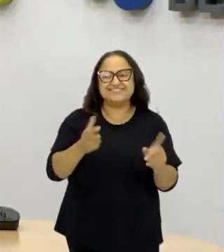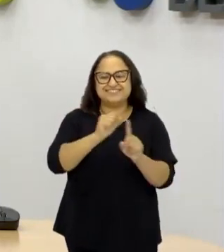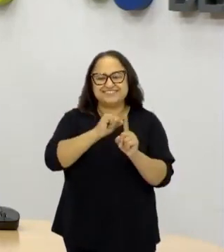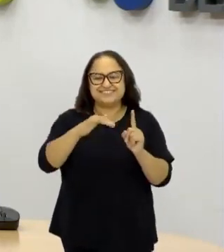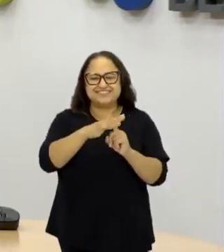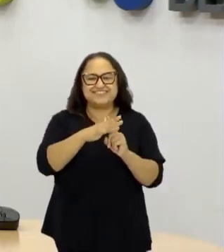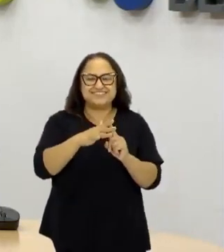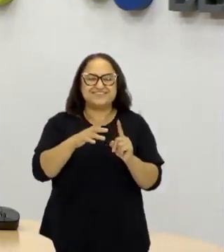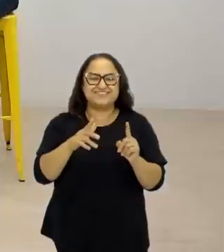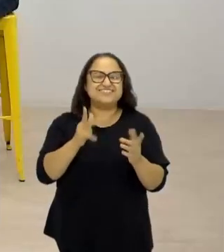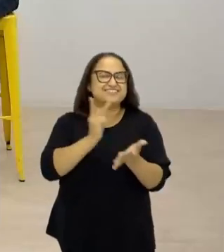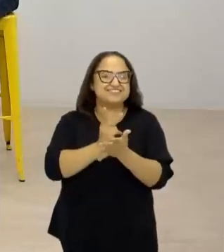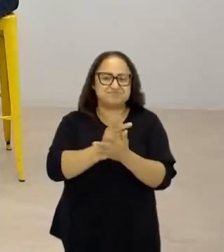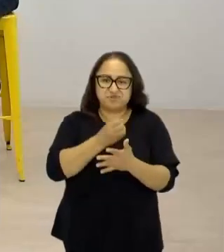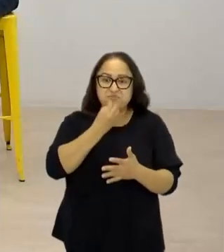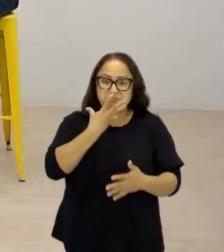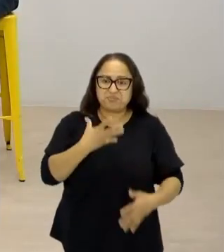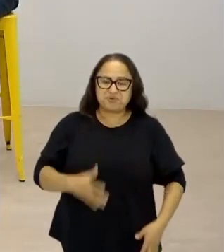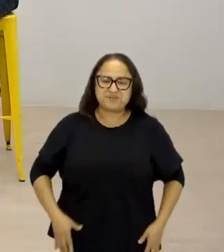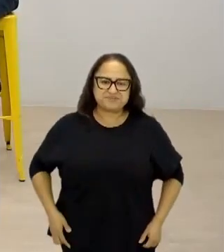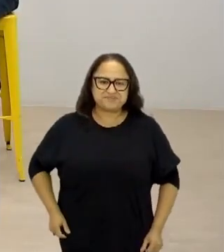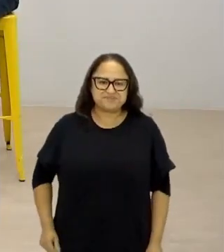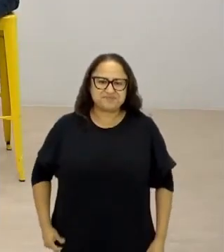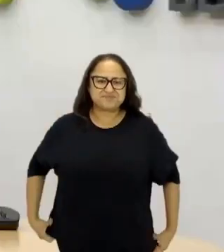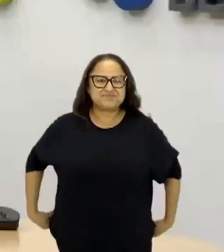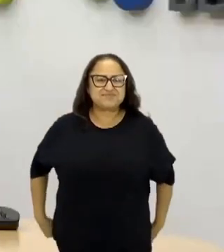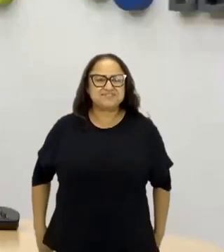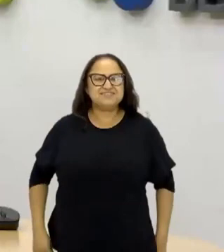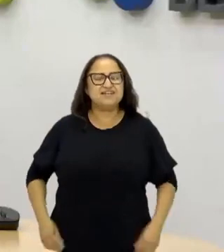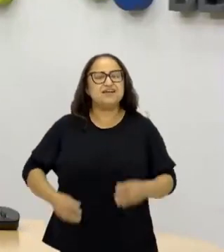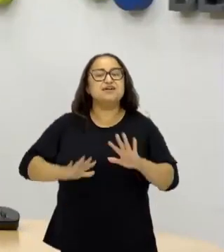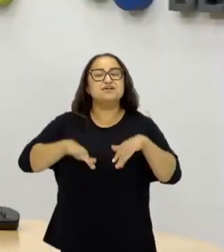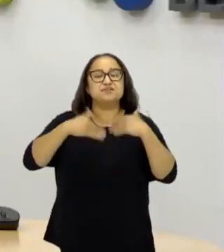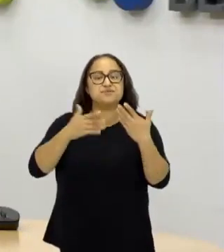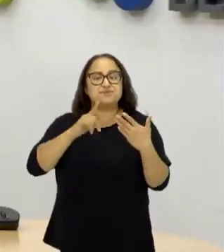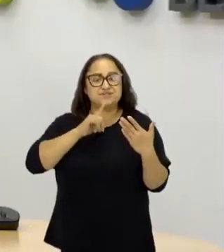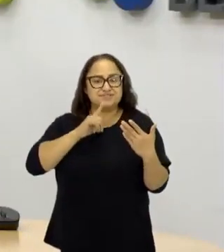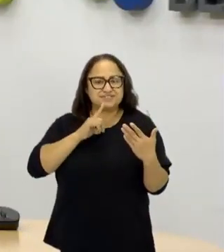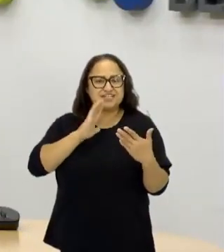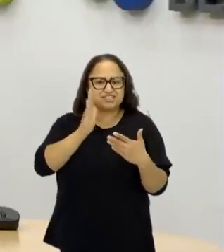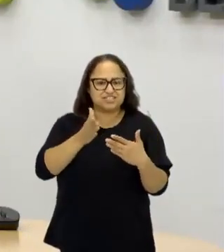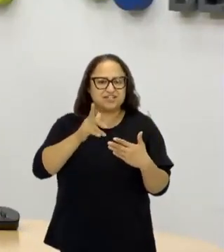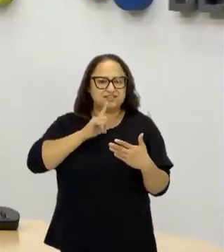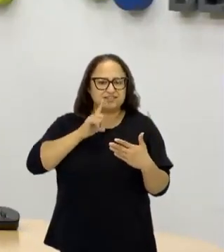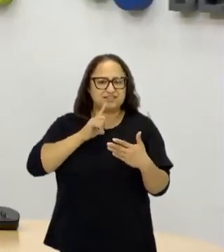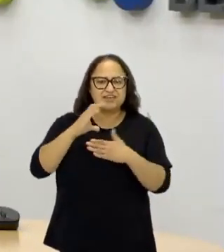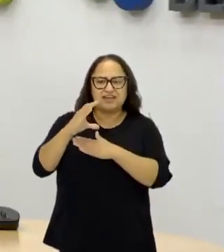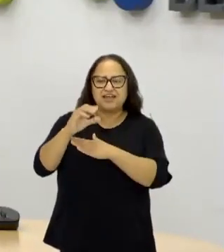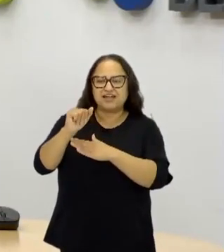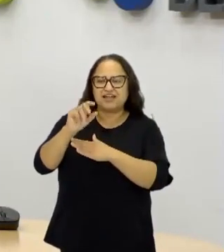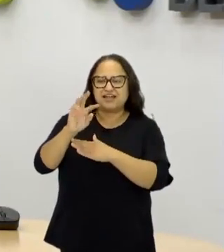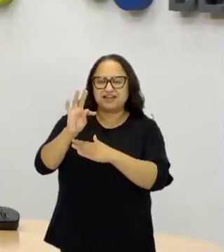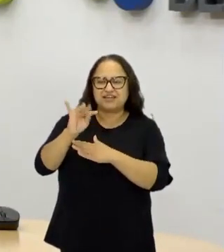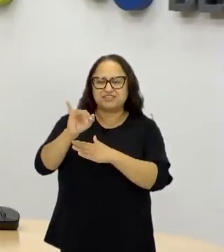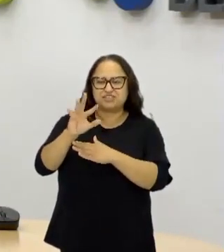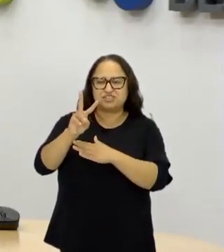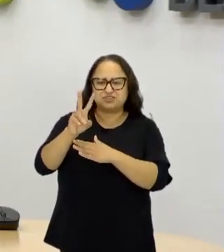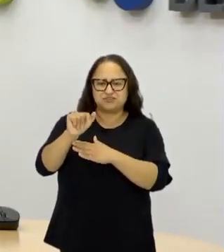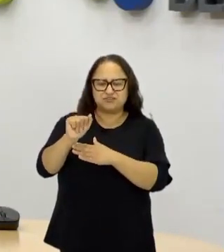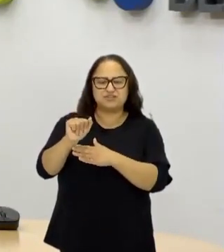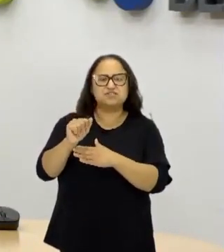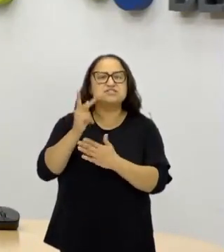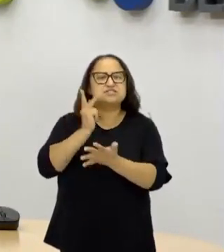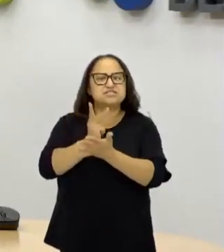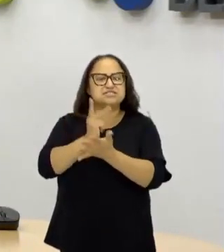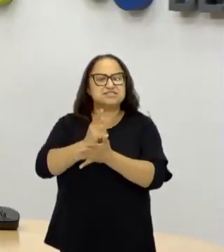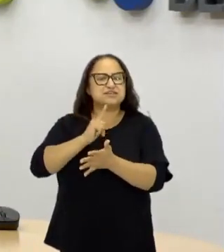Com cativos, certeza, são cativos. São cativos. Estão lá quando eu tinha lá os estádios numerados da cativa, né, eles são